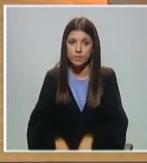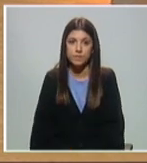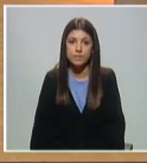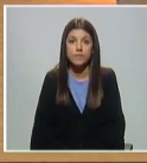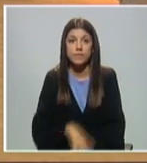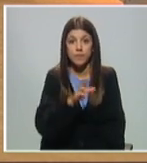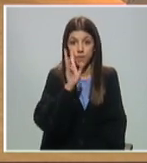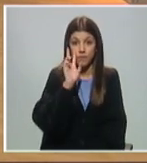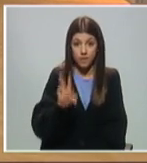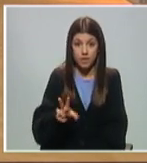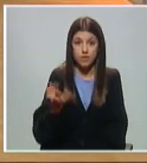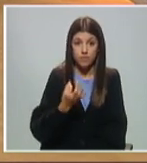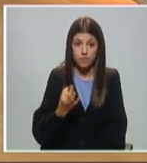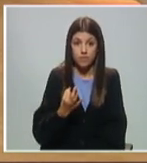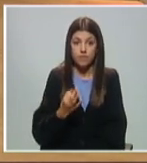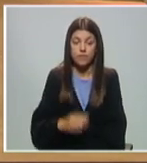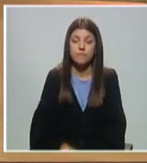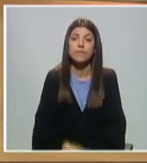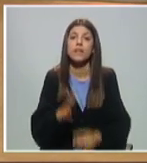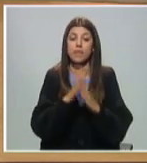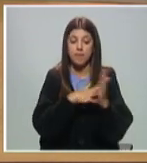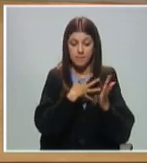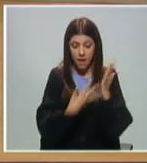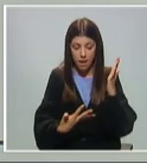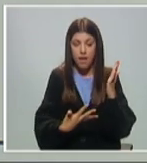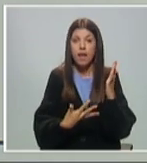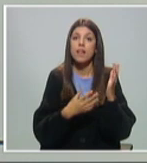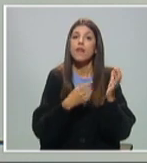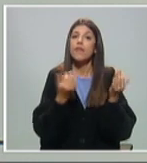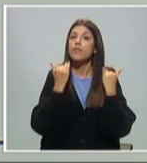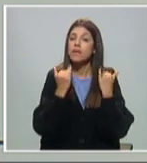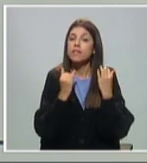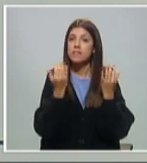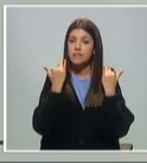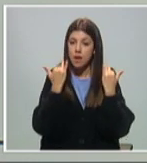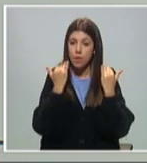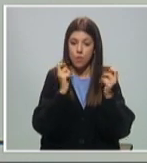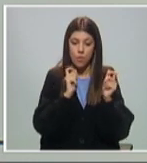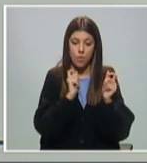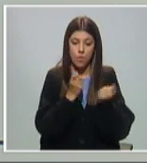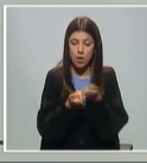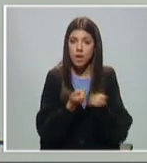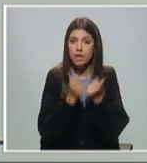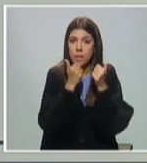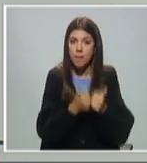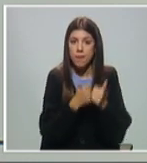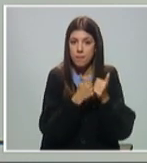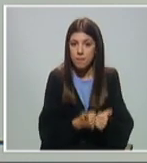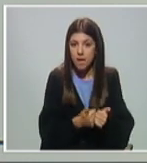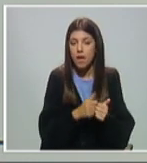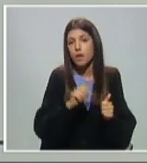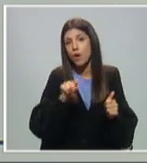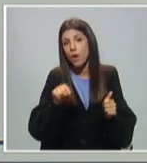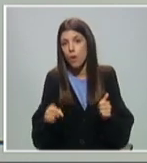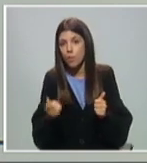Como viste, nós podemos, a partir de uma tabela que já tem os dados organizados e já tem vários dados calculados,